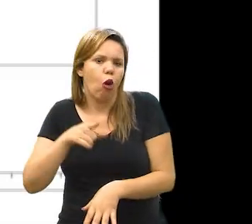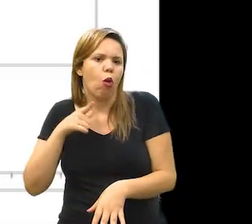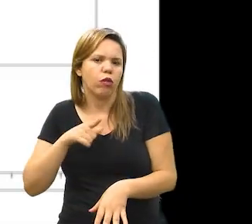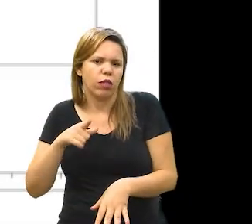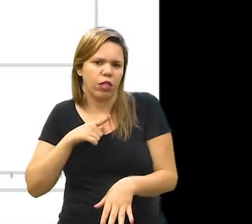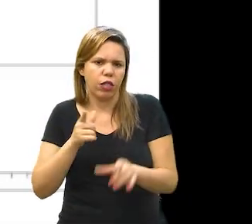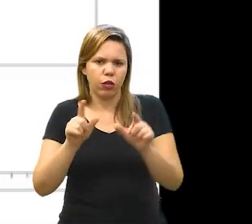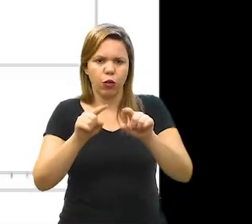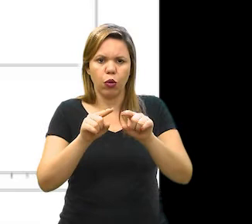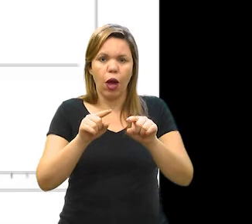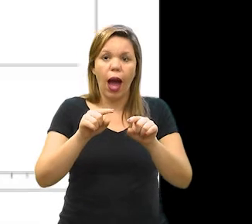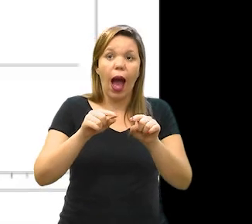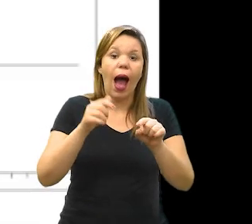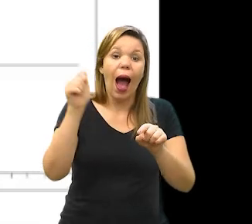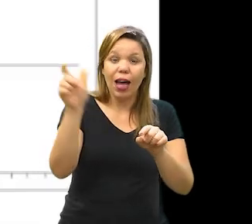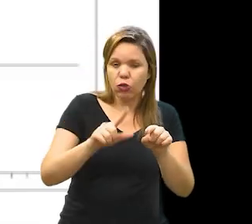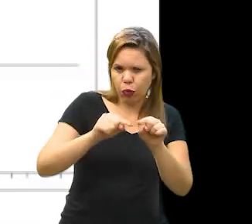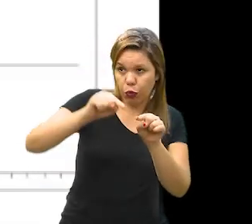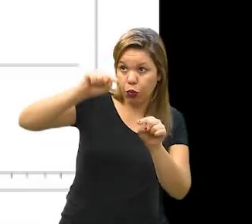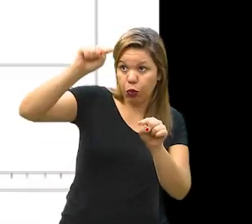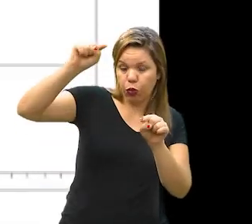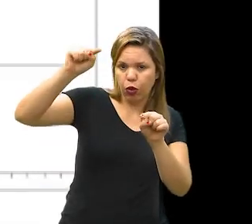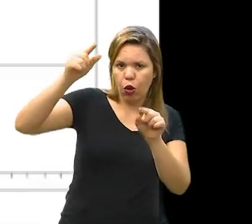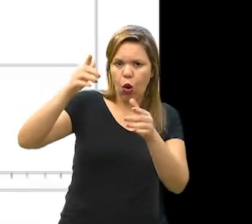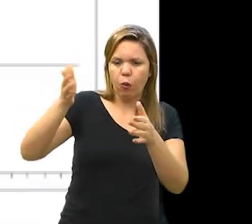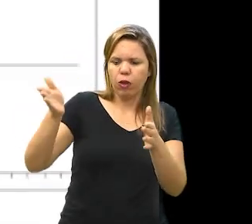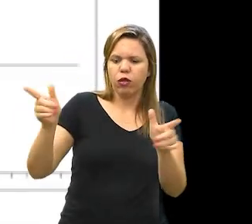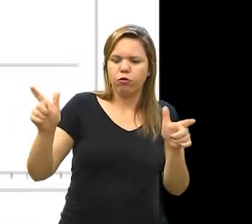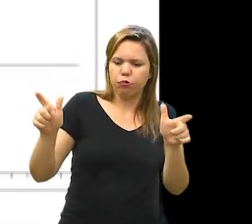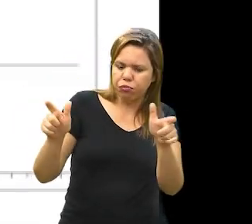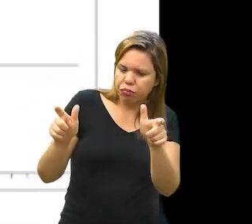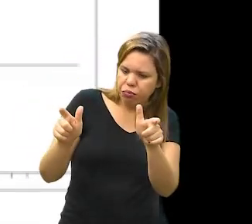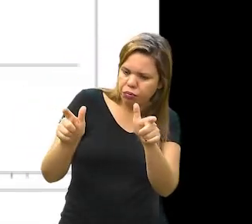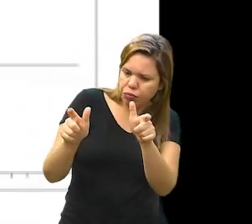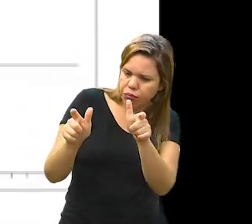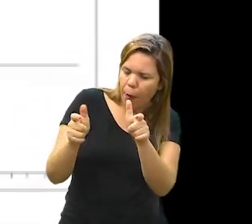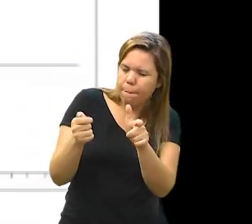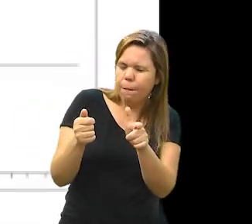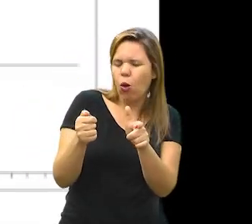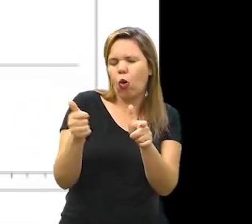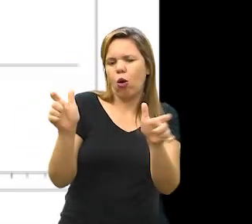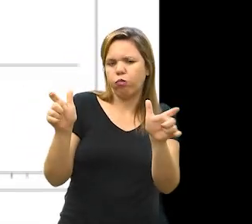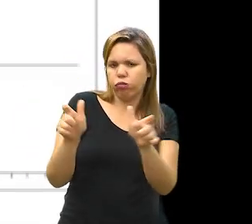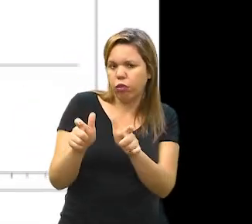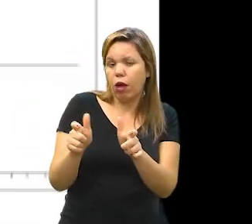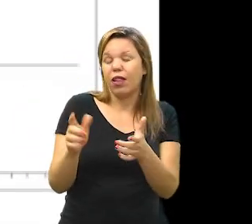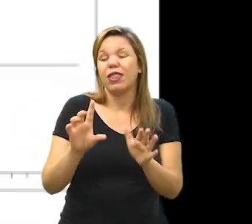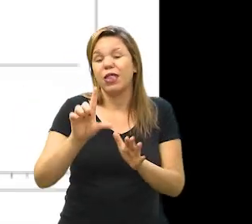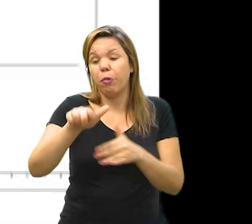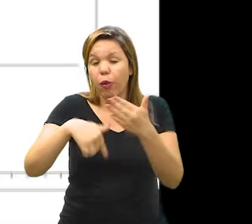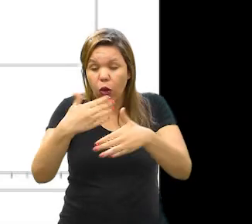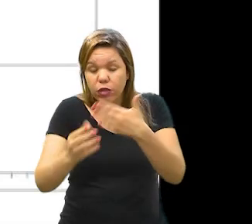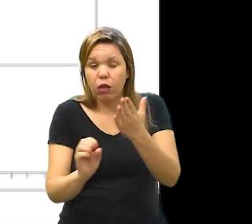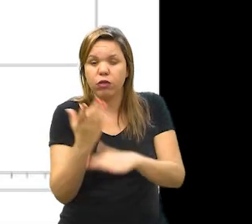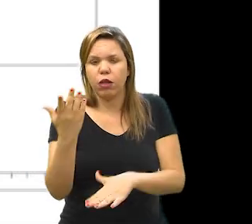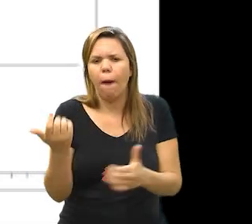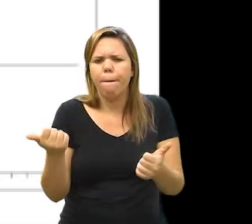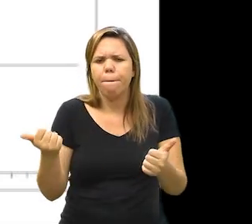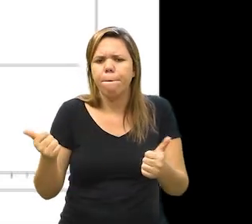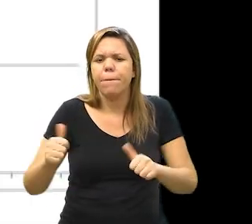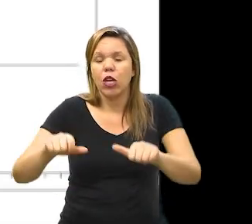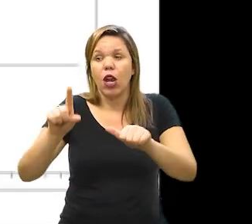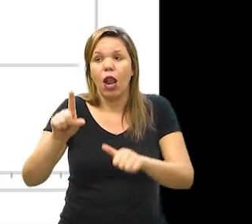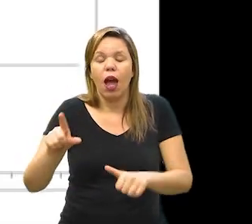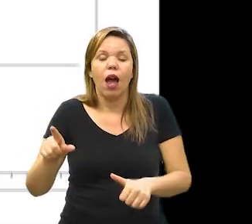curva pontilhada azul e começou a ter uma desaceleração na sua curva exponencial. E para piorar a situação, no estado de